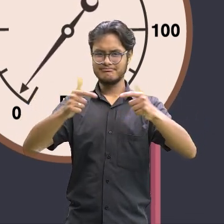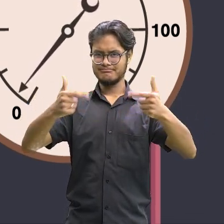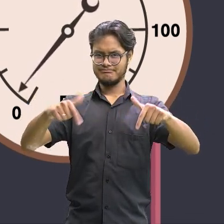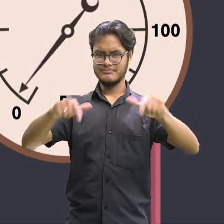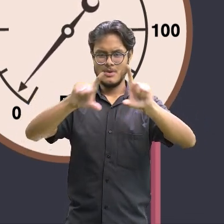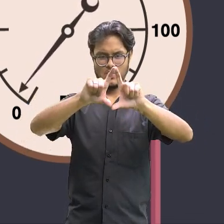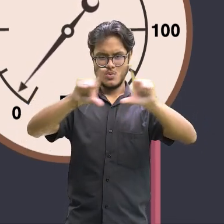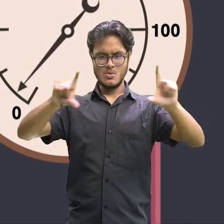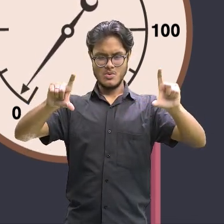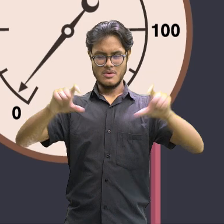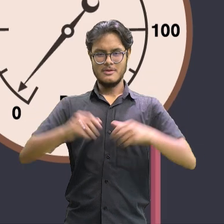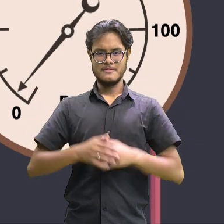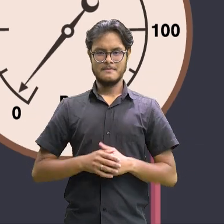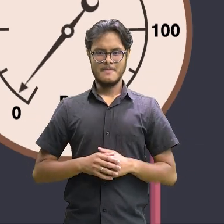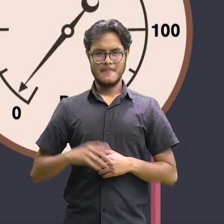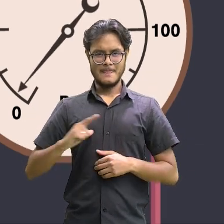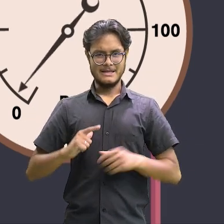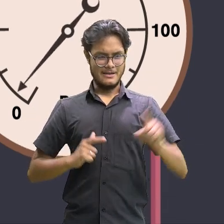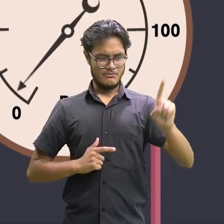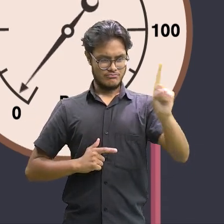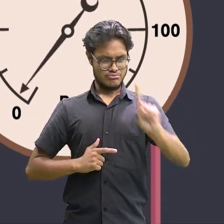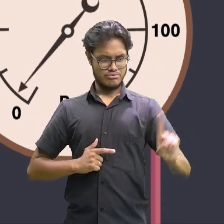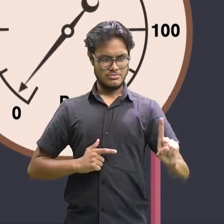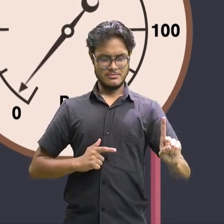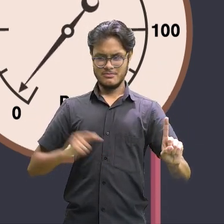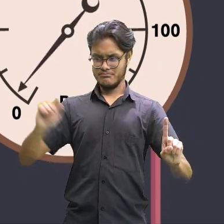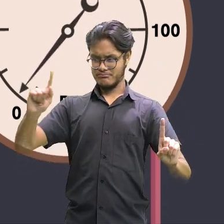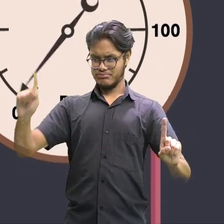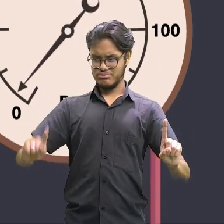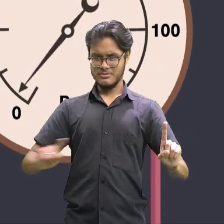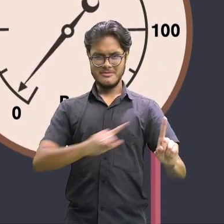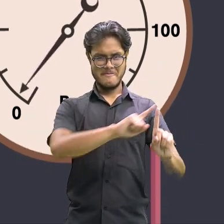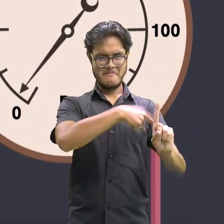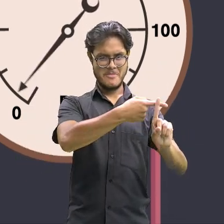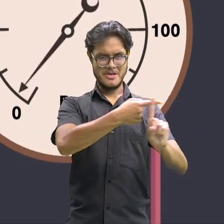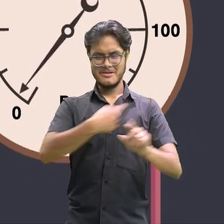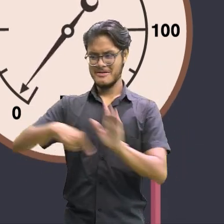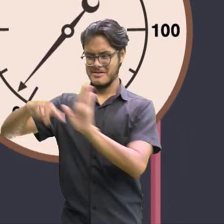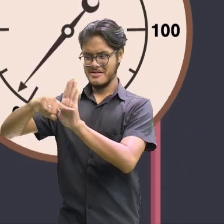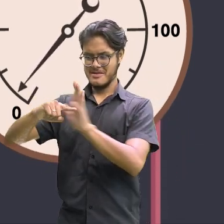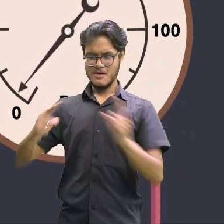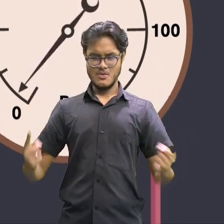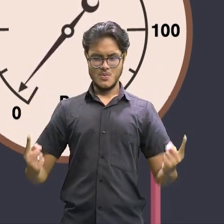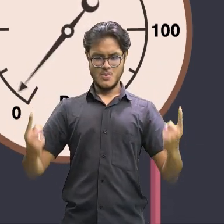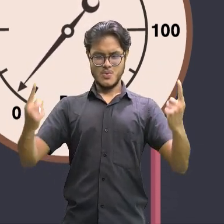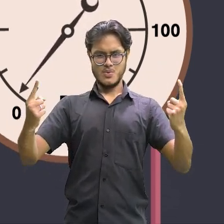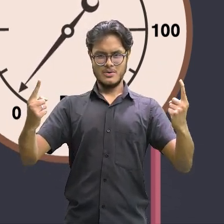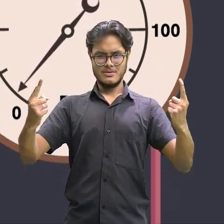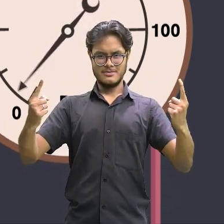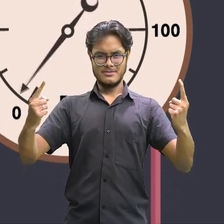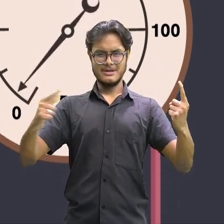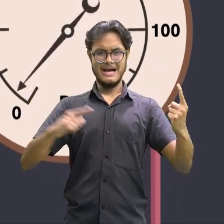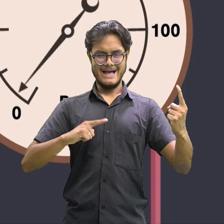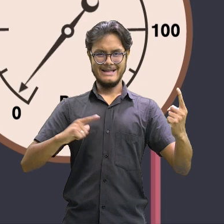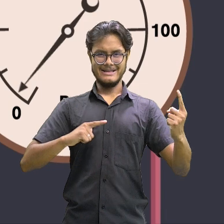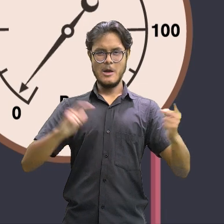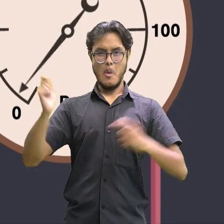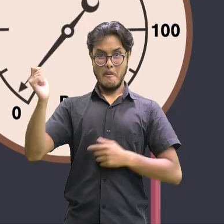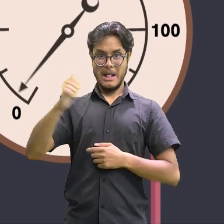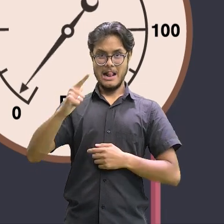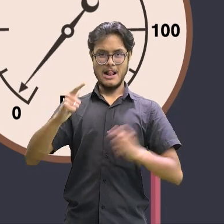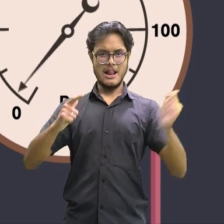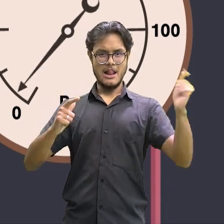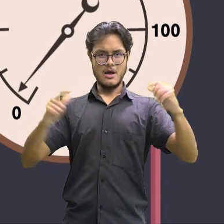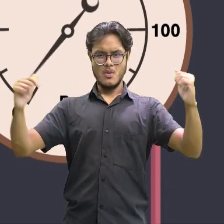ele conectou 2 fios elétricos, um positivo e um negativo, e ele viu que saía uma luz que ia do E